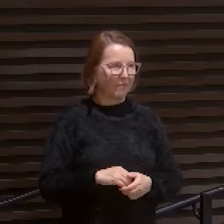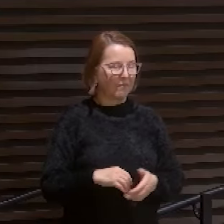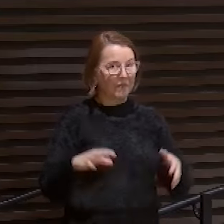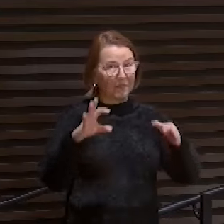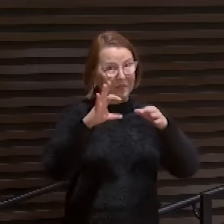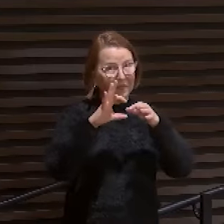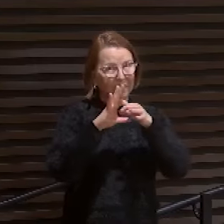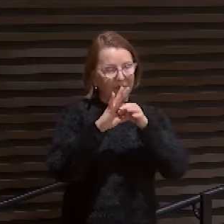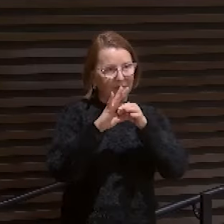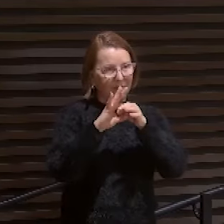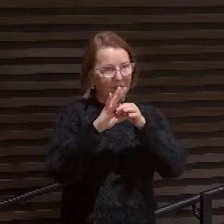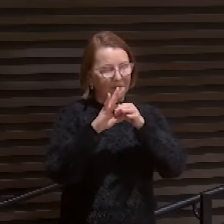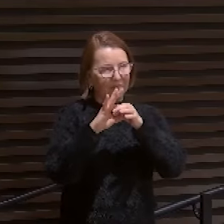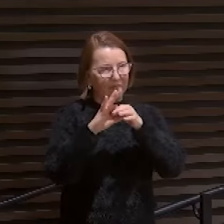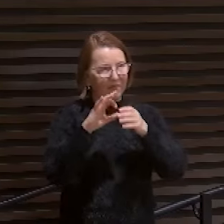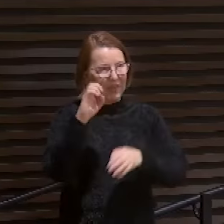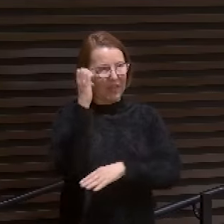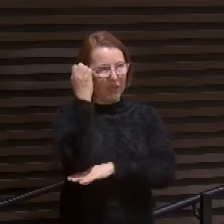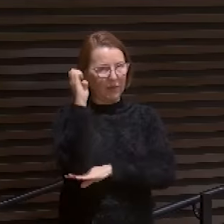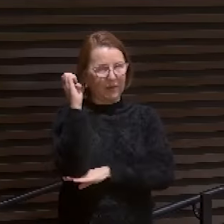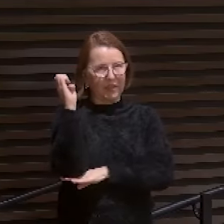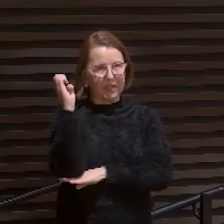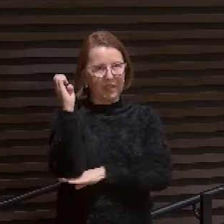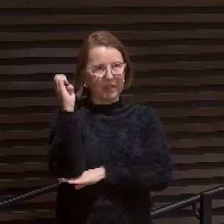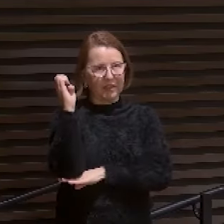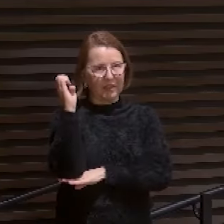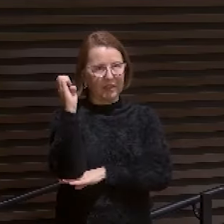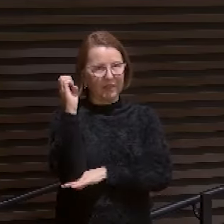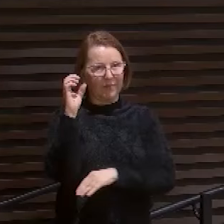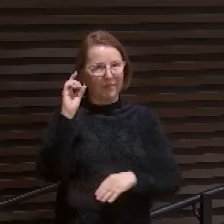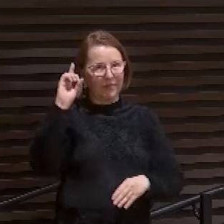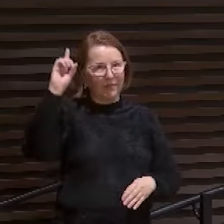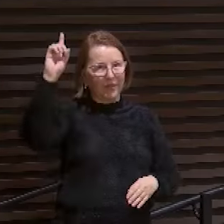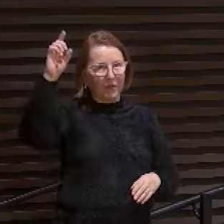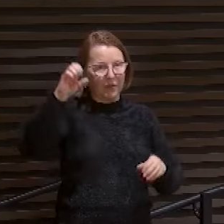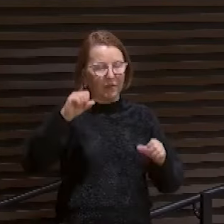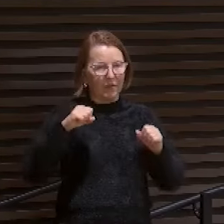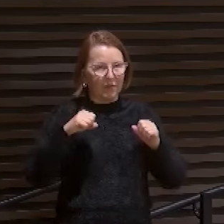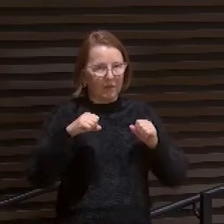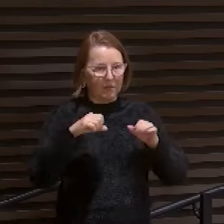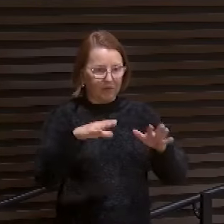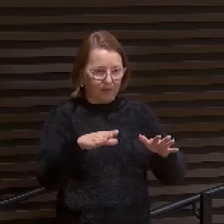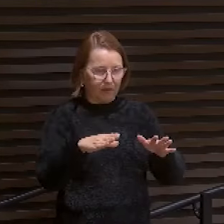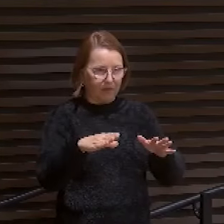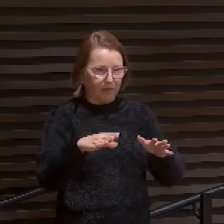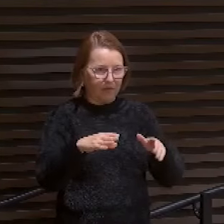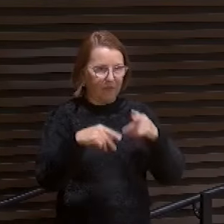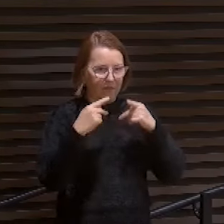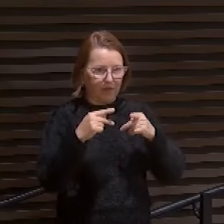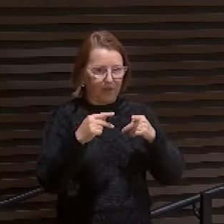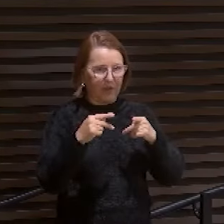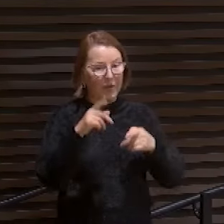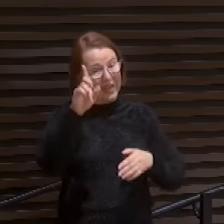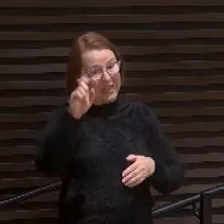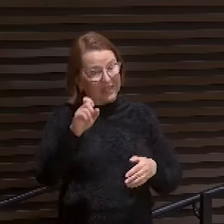Aliança do Éden. E Deus os abençoou e lhes disse: sede fecundos,